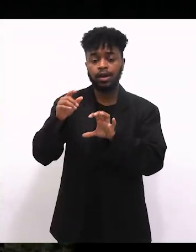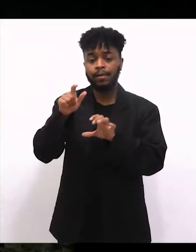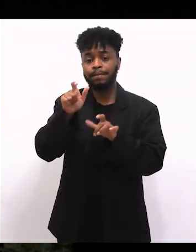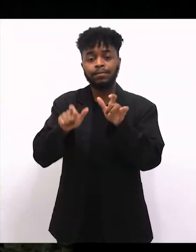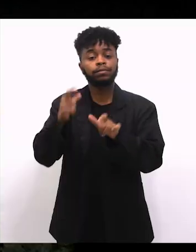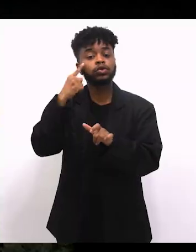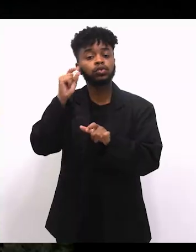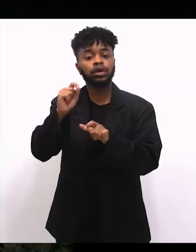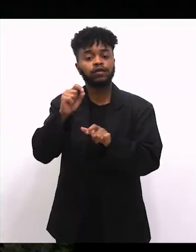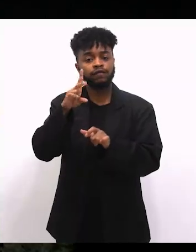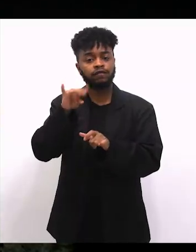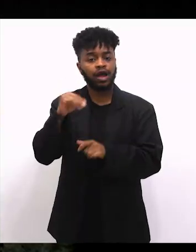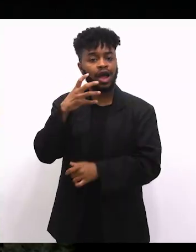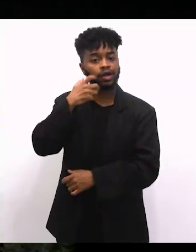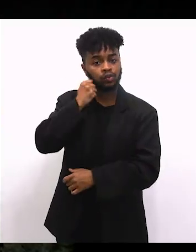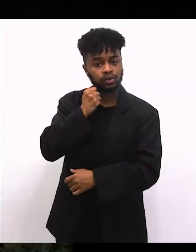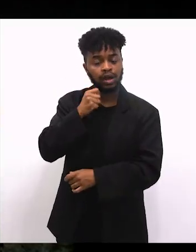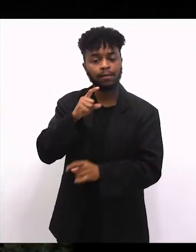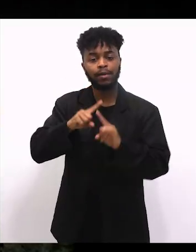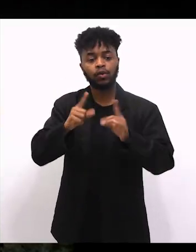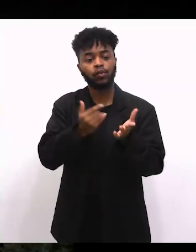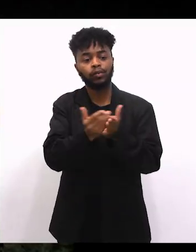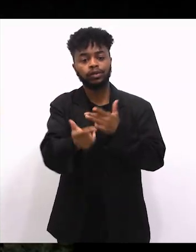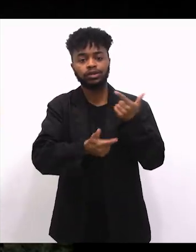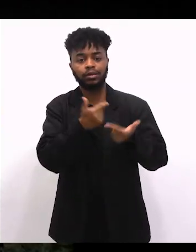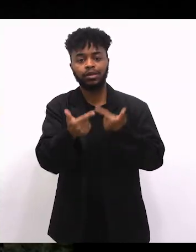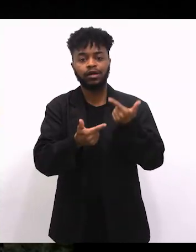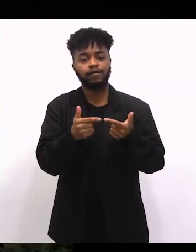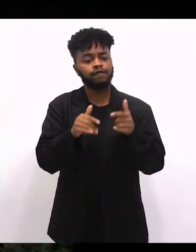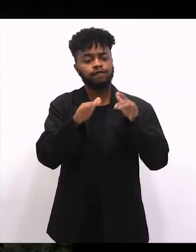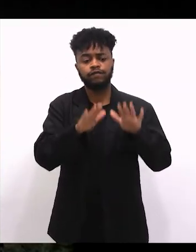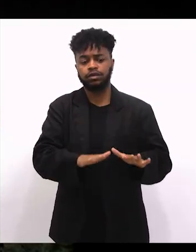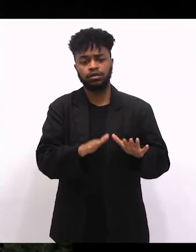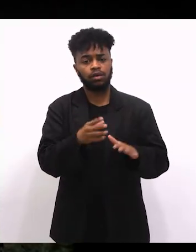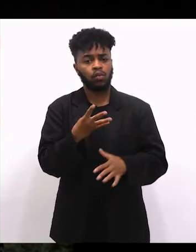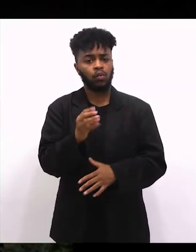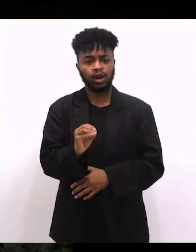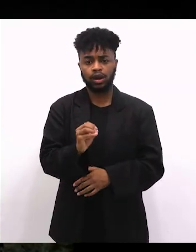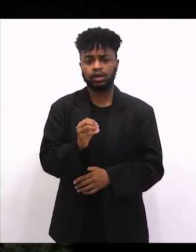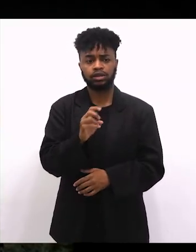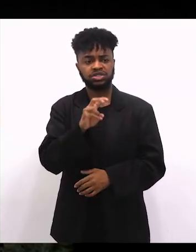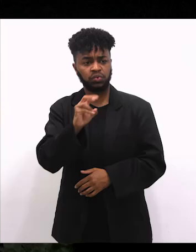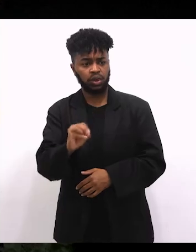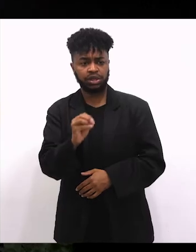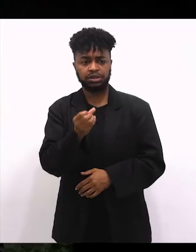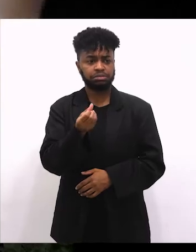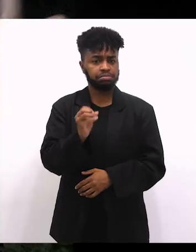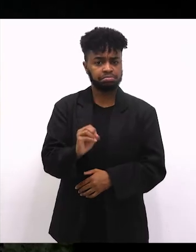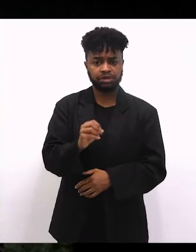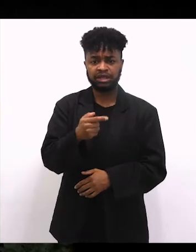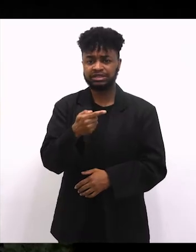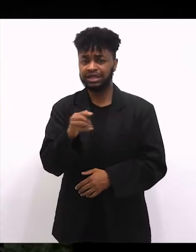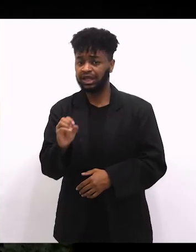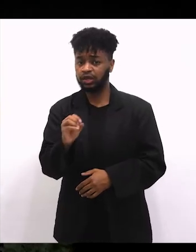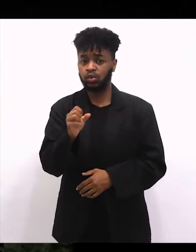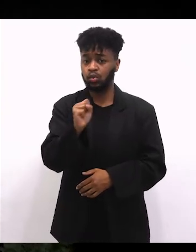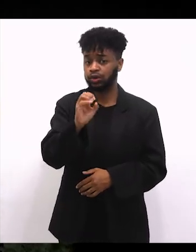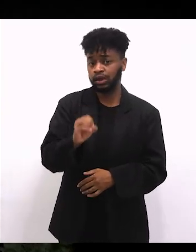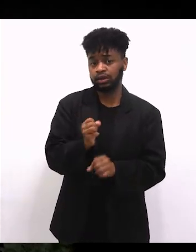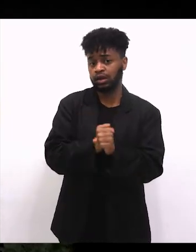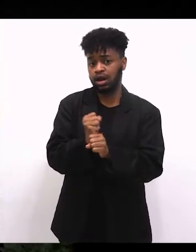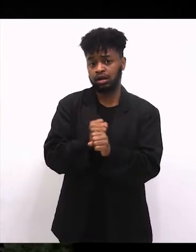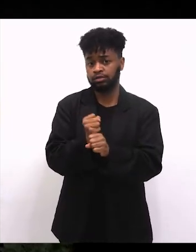seriam adotadas, chegam aqui, começam a trabalhar e ficam por 40, 50, 60, 70, 80 anos de